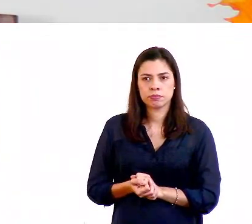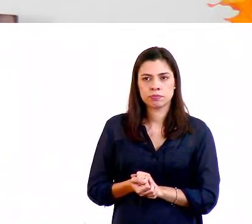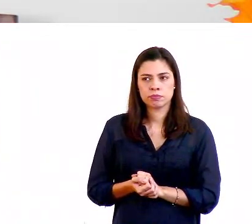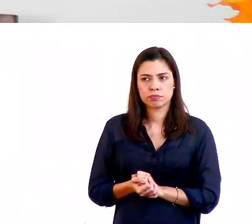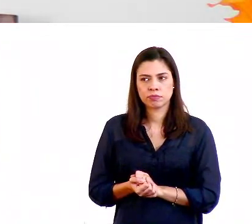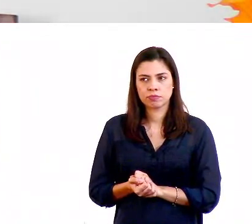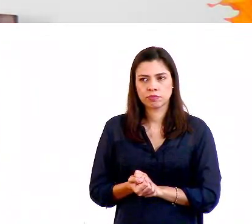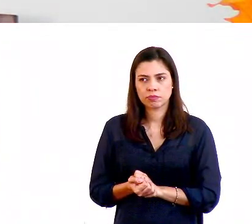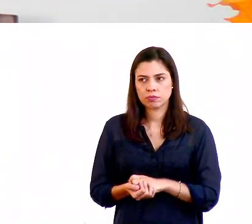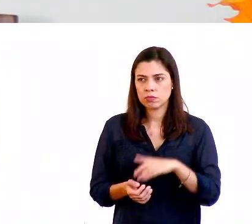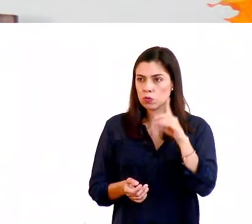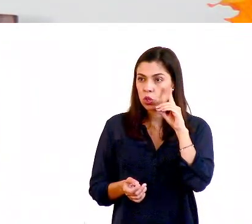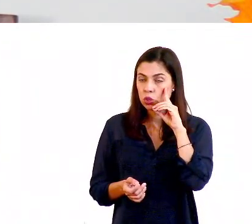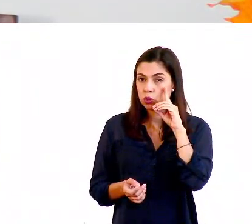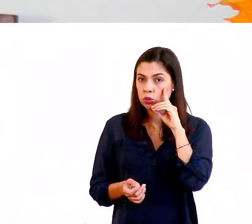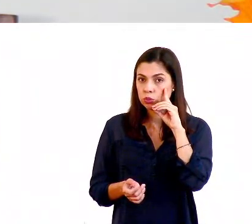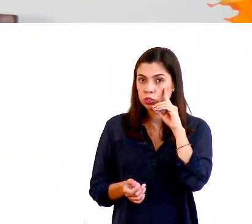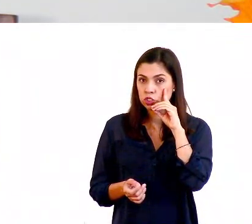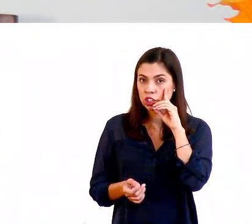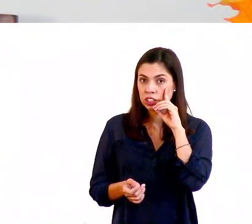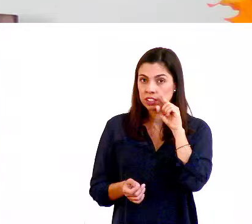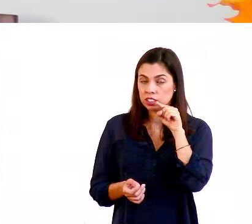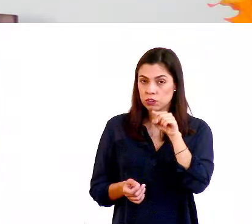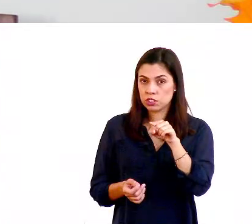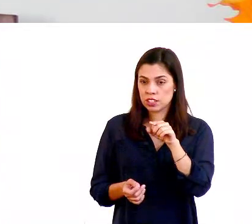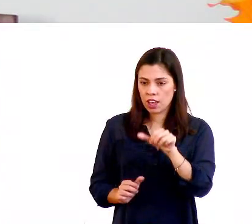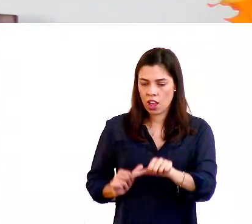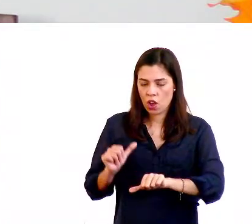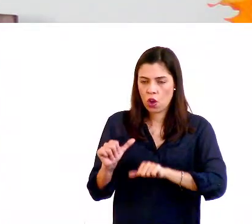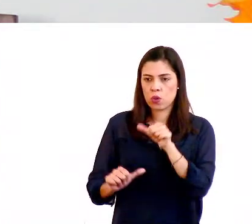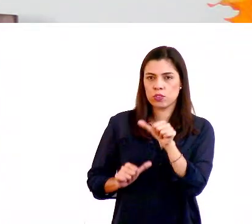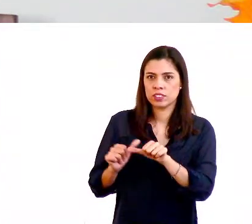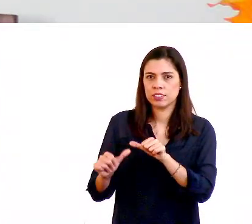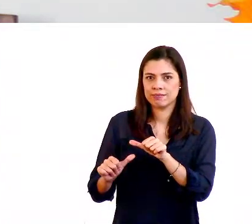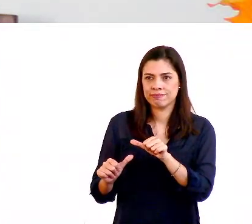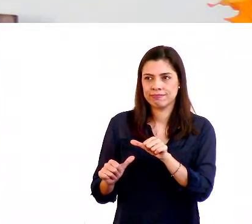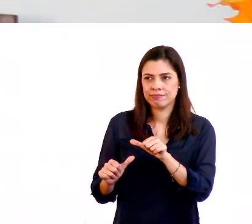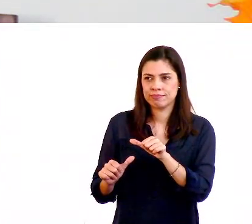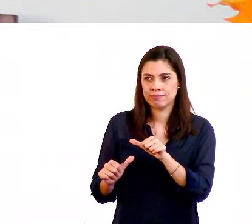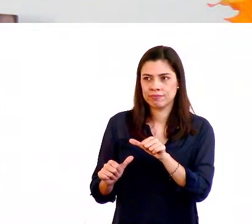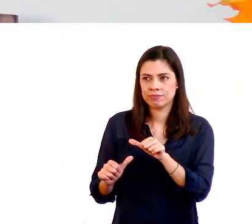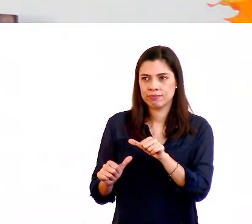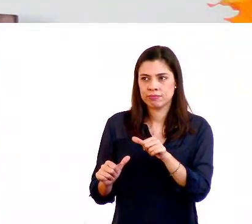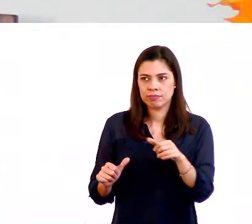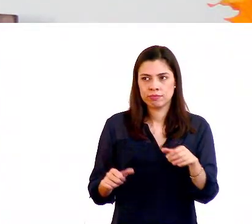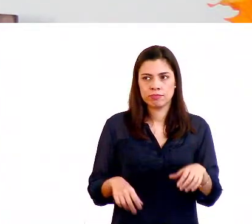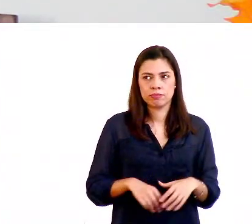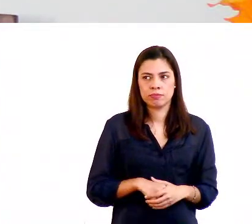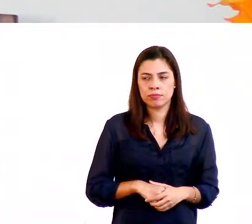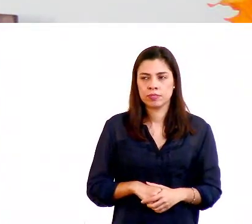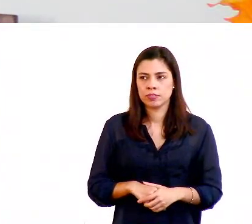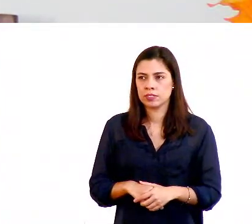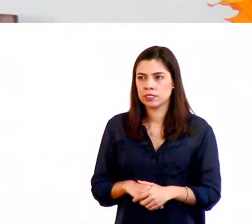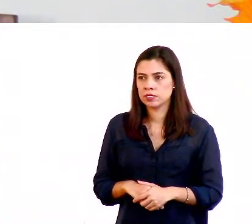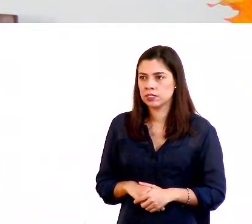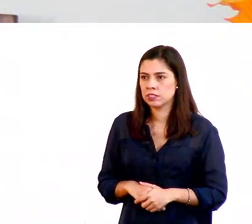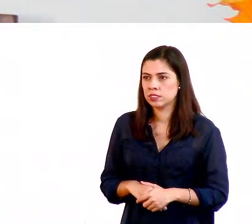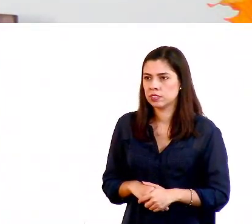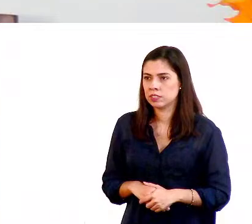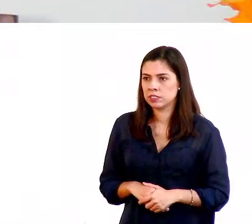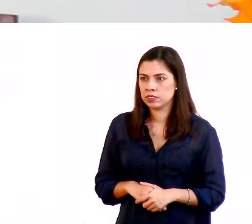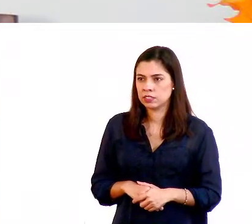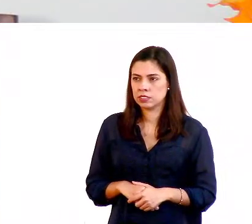Que no dia em que você nasceu de novo, no dia em que o Senhor reconheceu